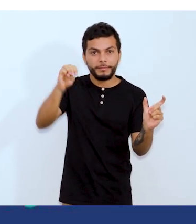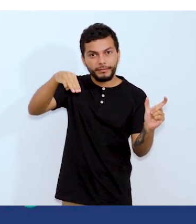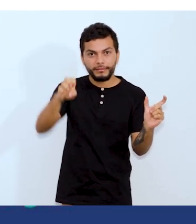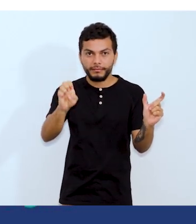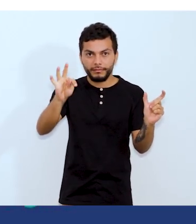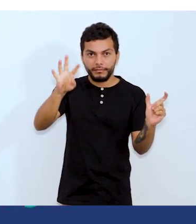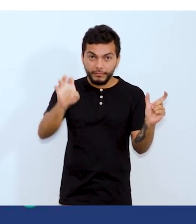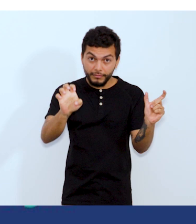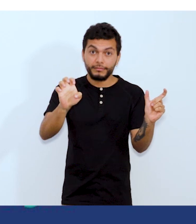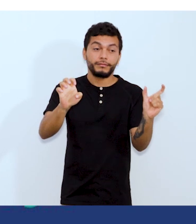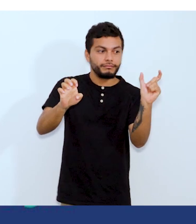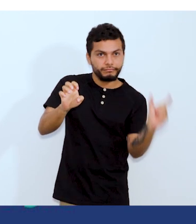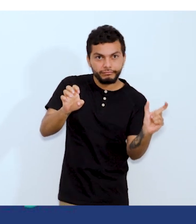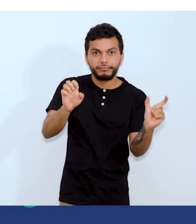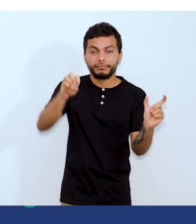semente,